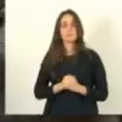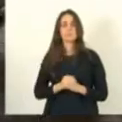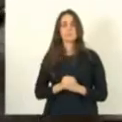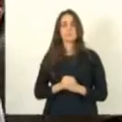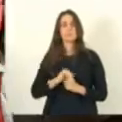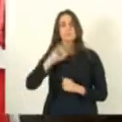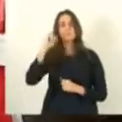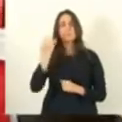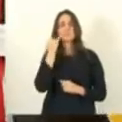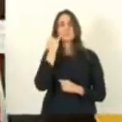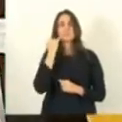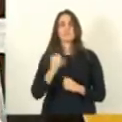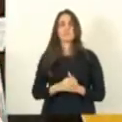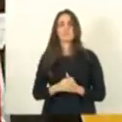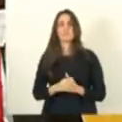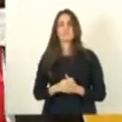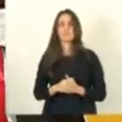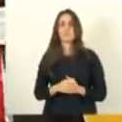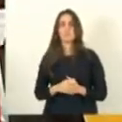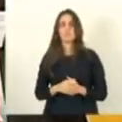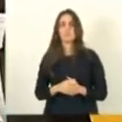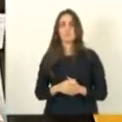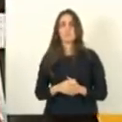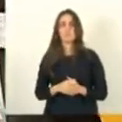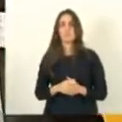Deputado Janete Sá.